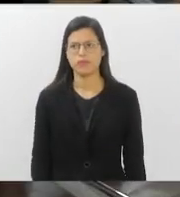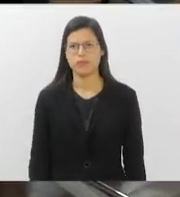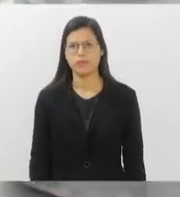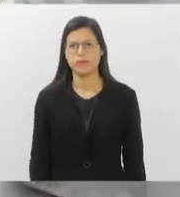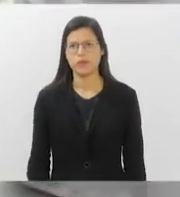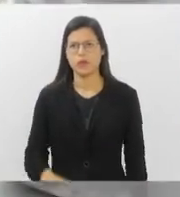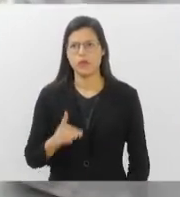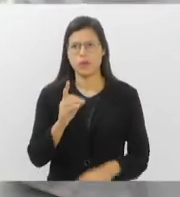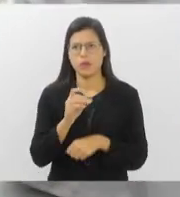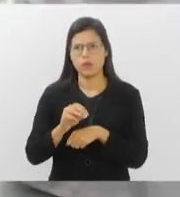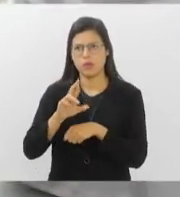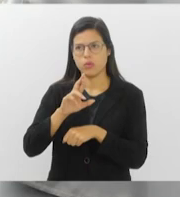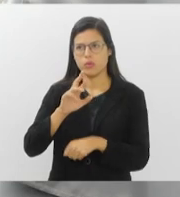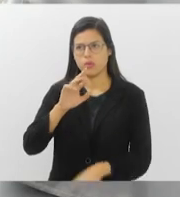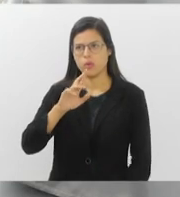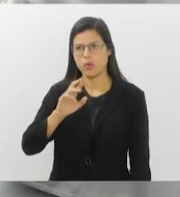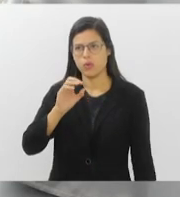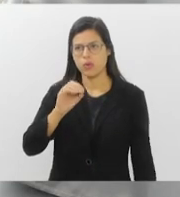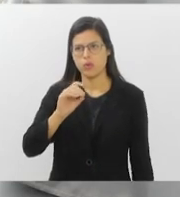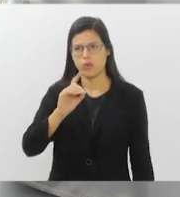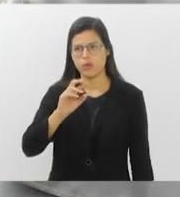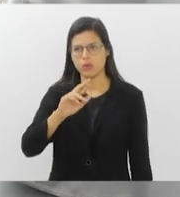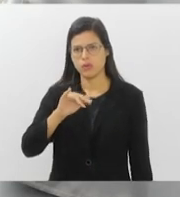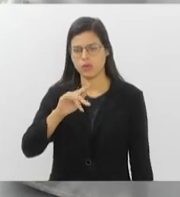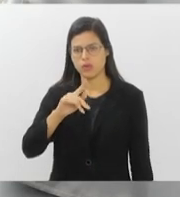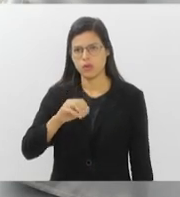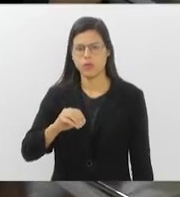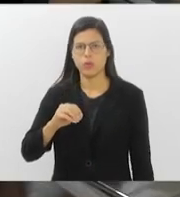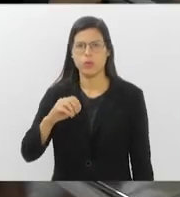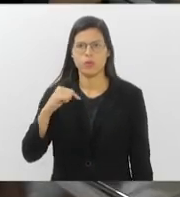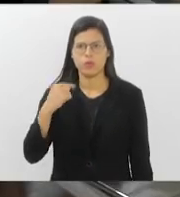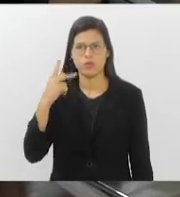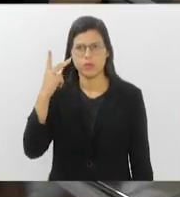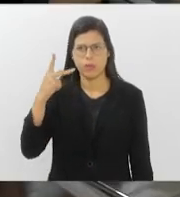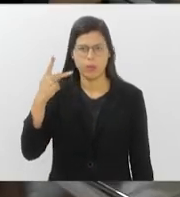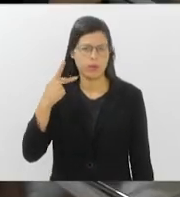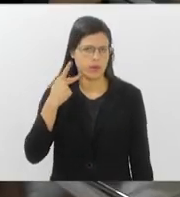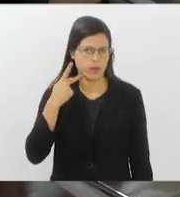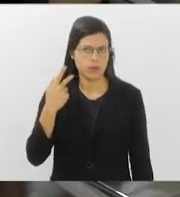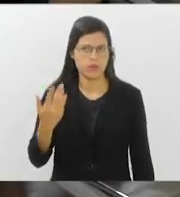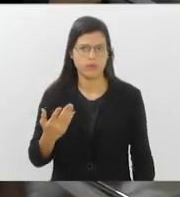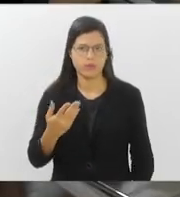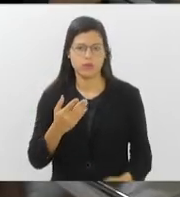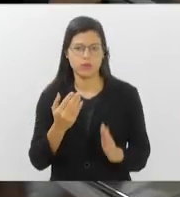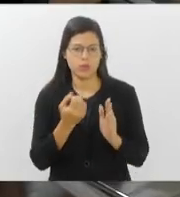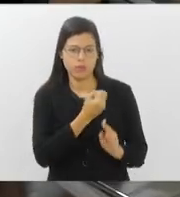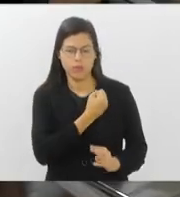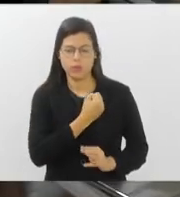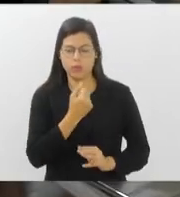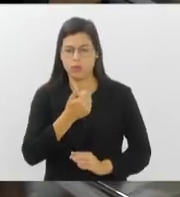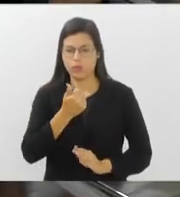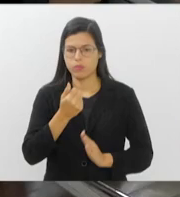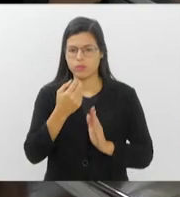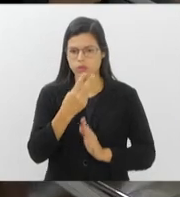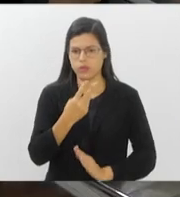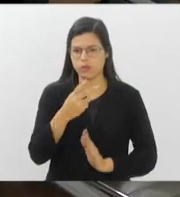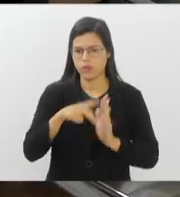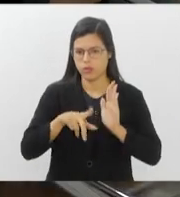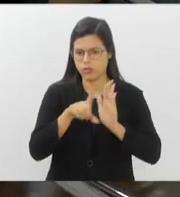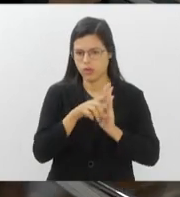Doutor Rodrigo, nosso procurador, seja bem-vindo. Projeto número 1 da pauta, projeto de lei